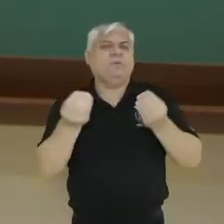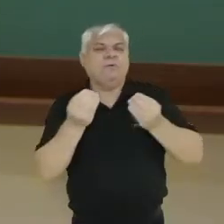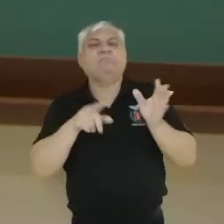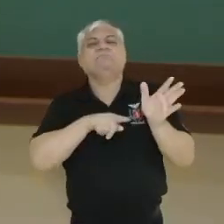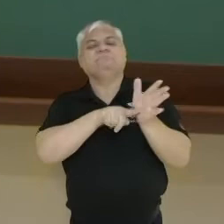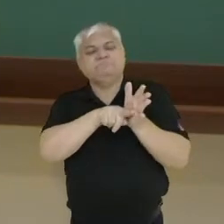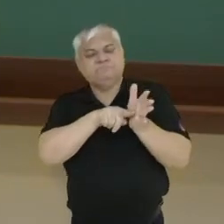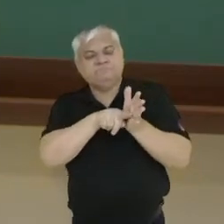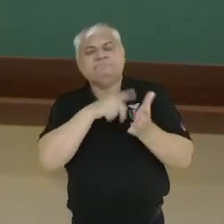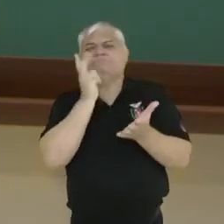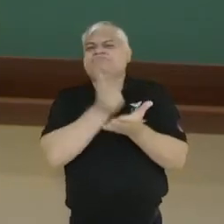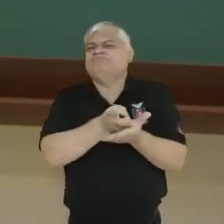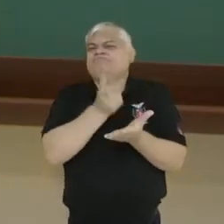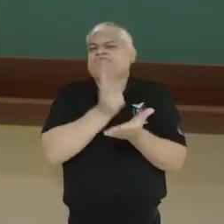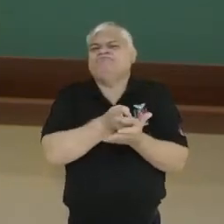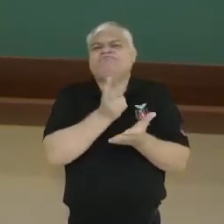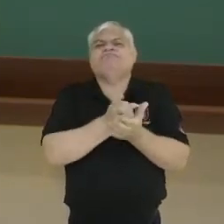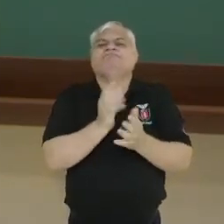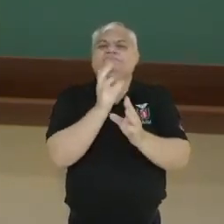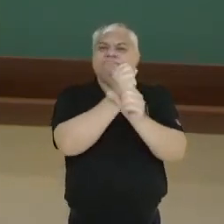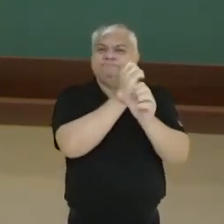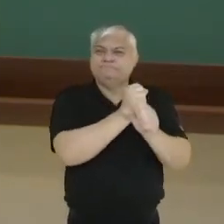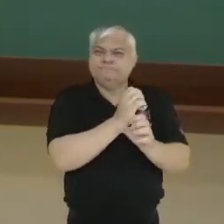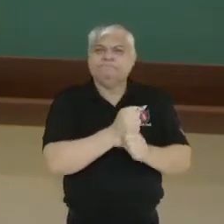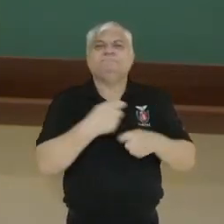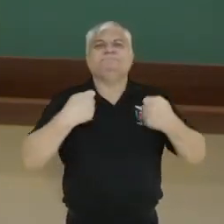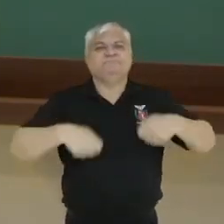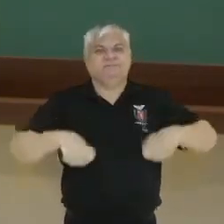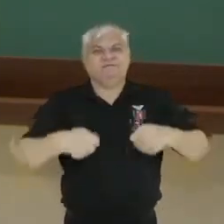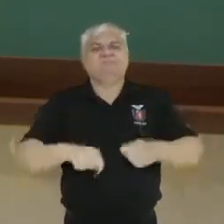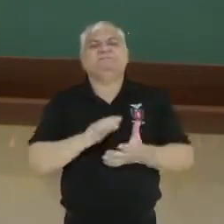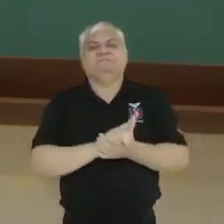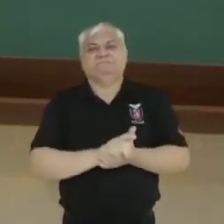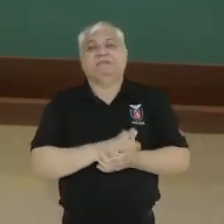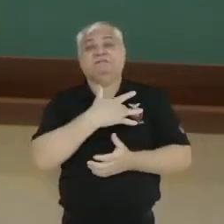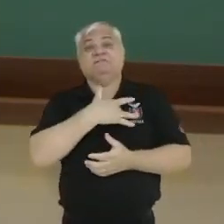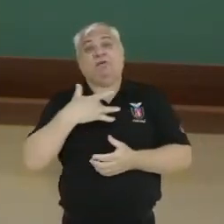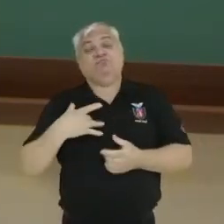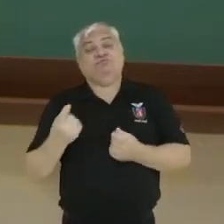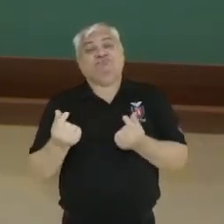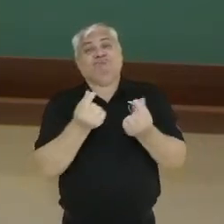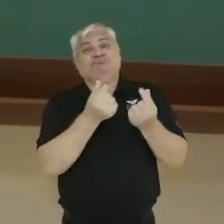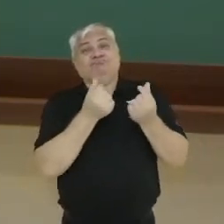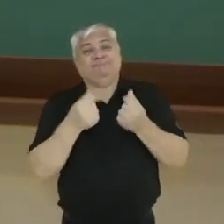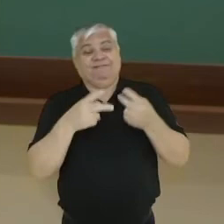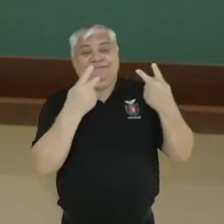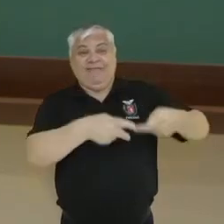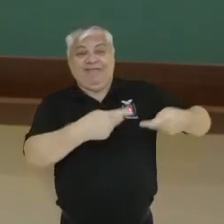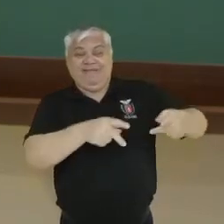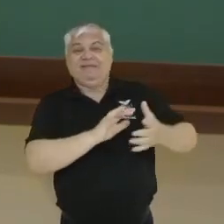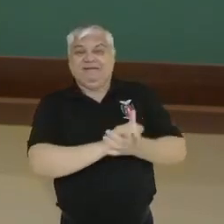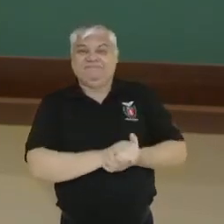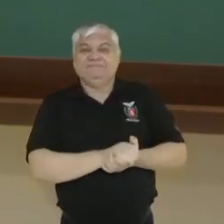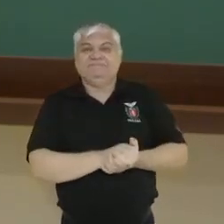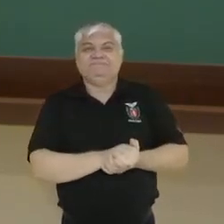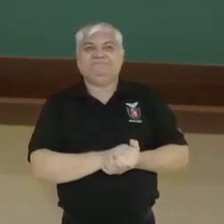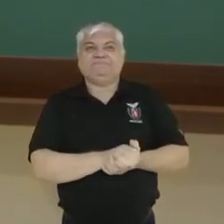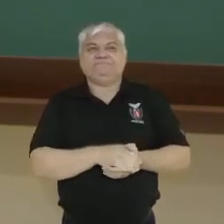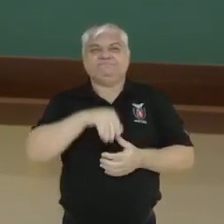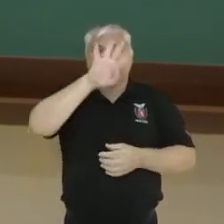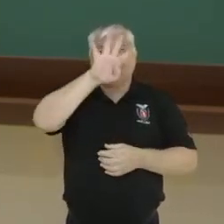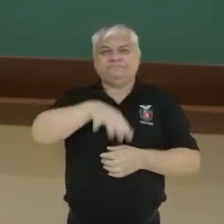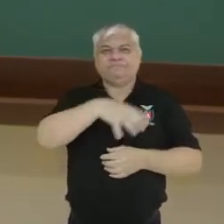o orçamento é fundamental para uma saúde financeira da empresa. As planilhas, como a gente já conhece,